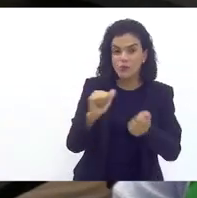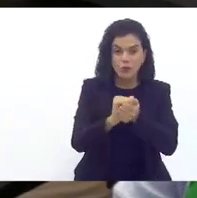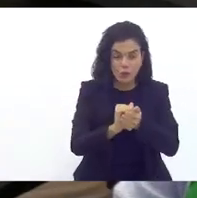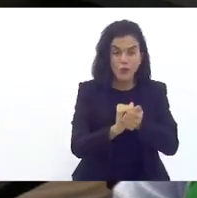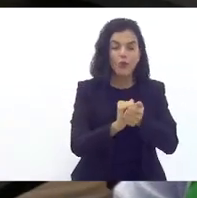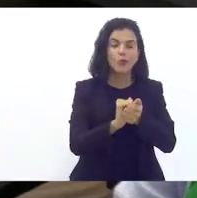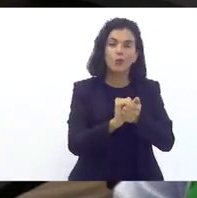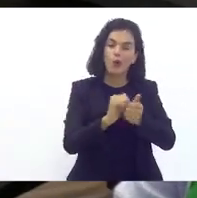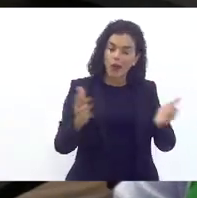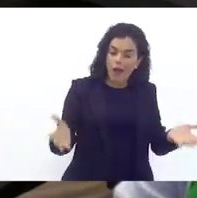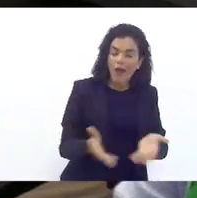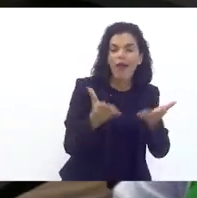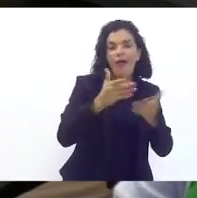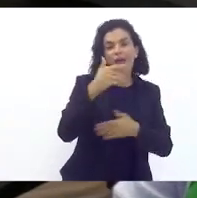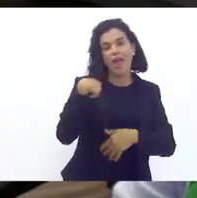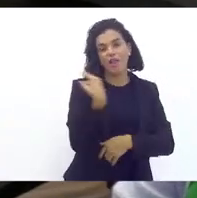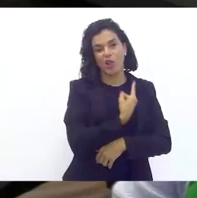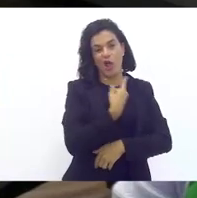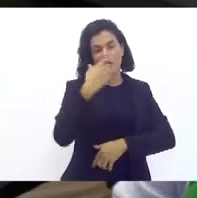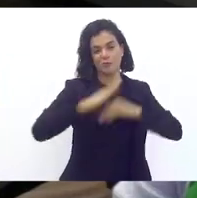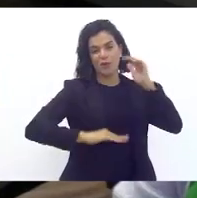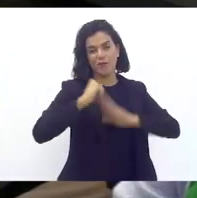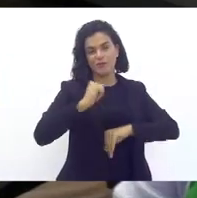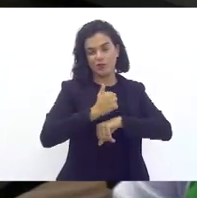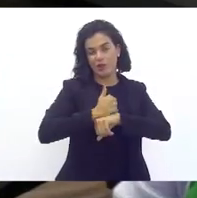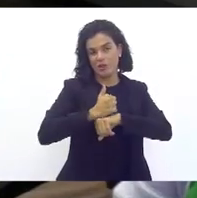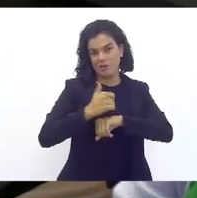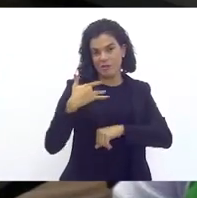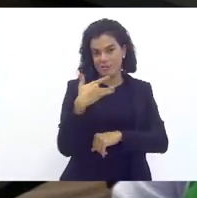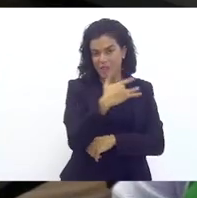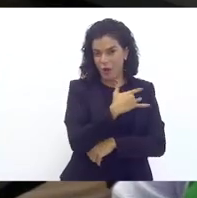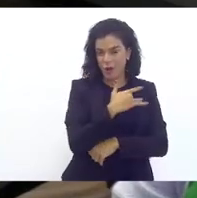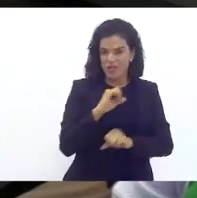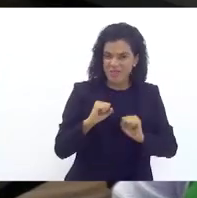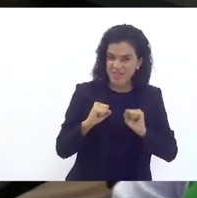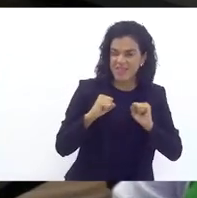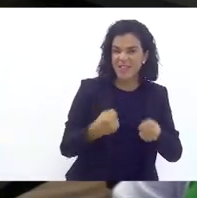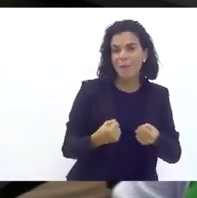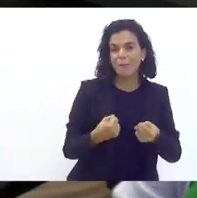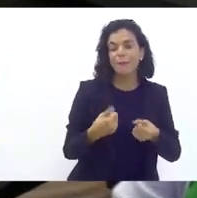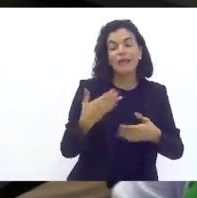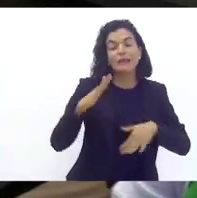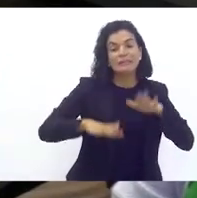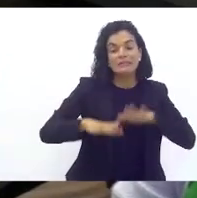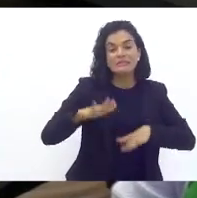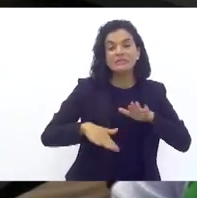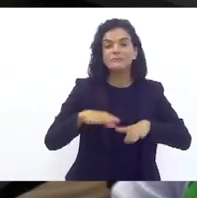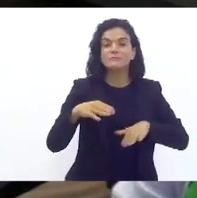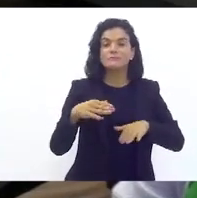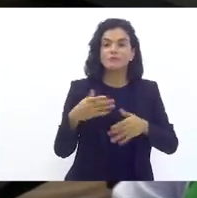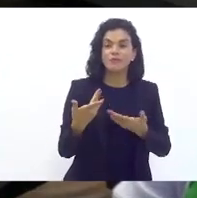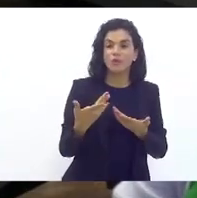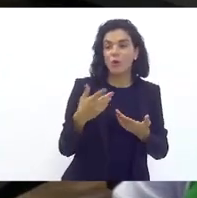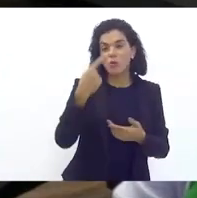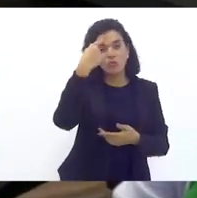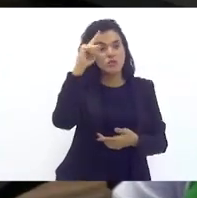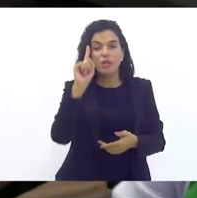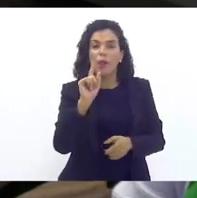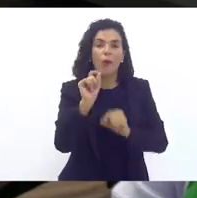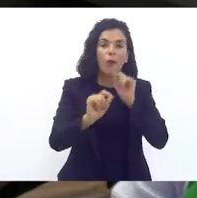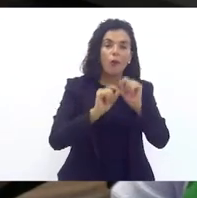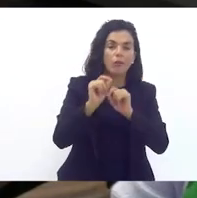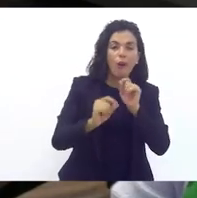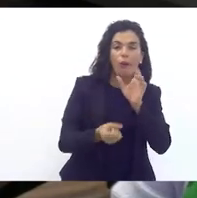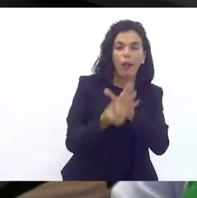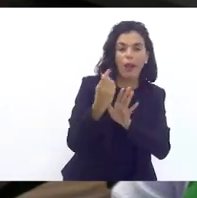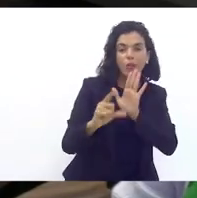para proporcionar, são os trabalhadores que estão na ponta, dependendo de pessoas que estão, não sempre estão pensando, né, ou